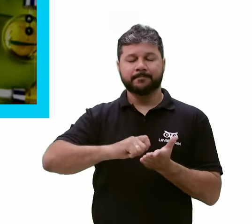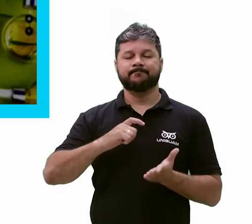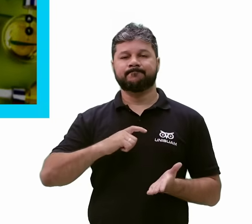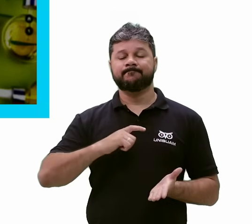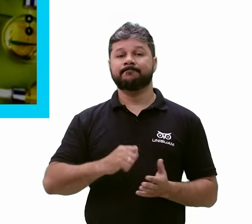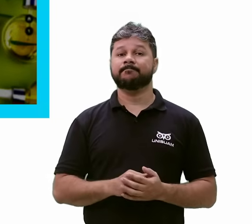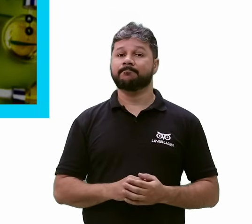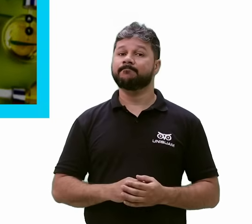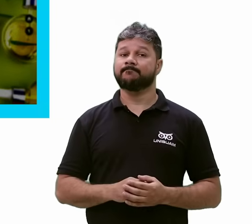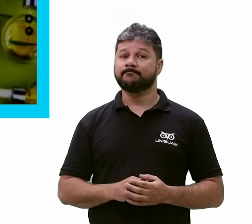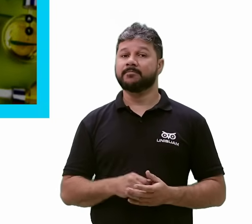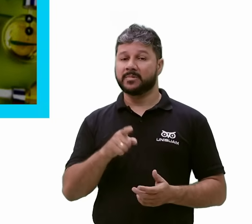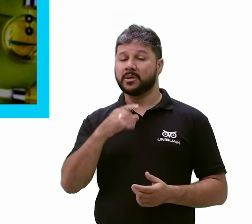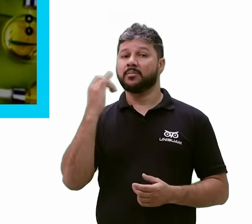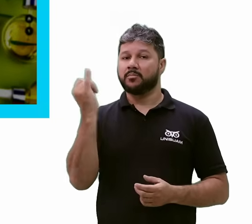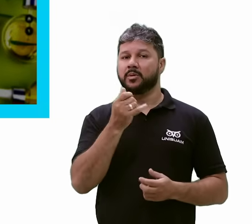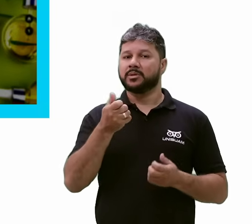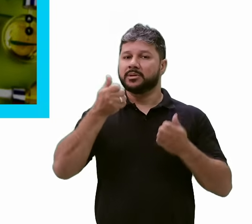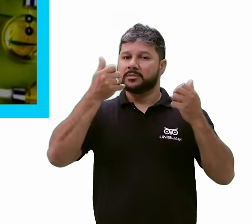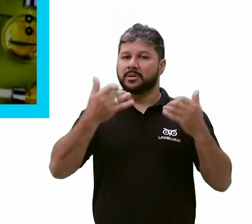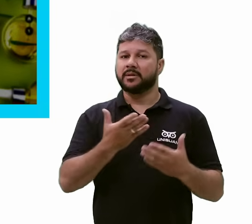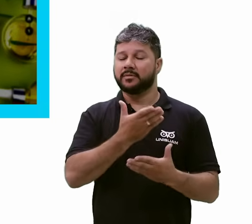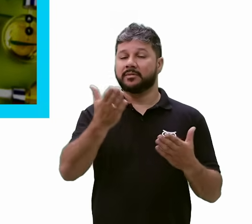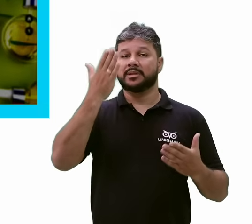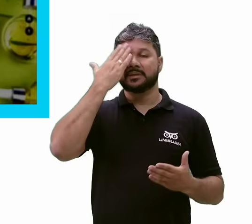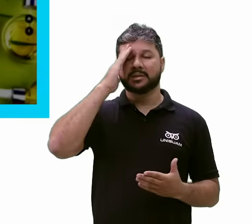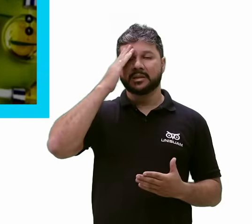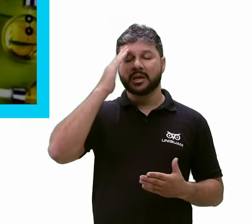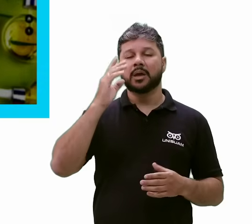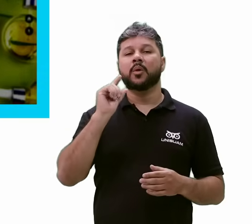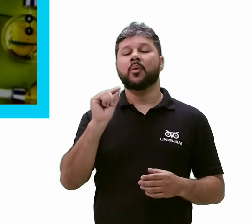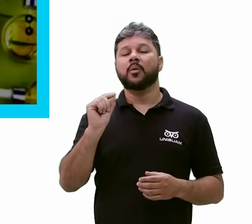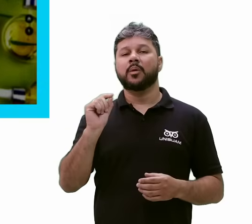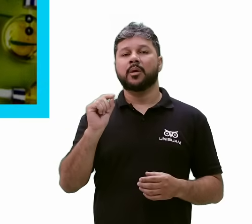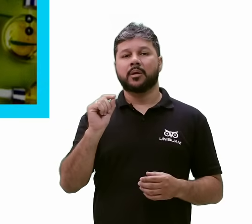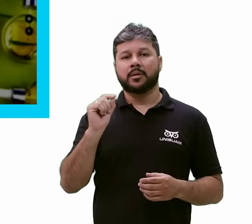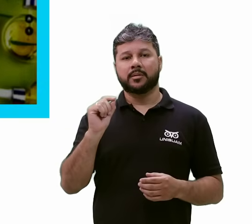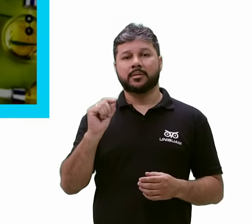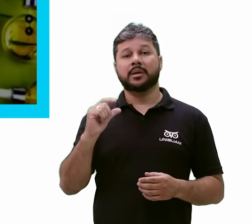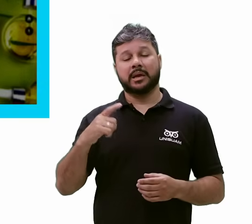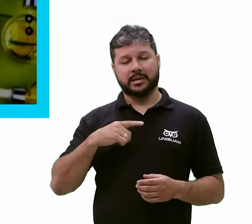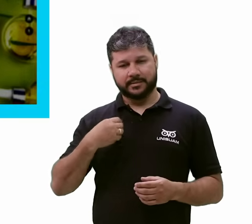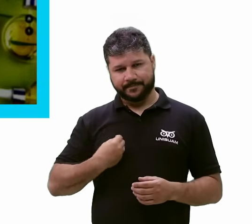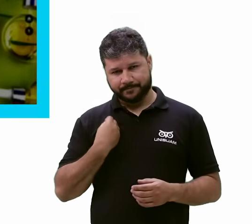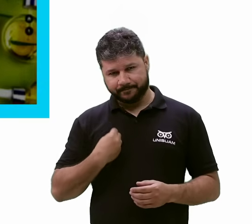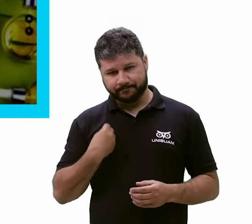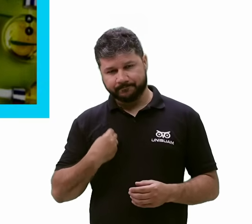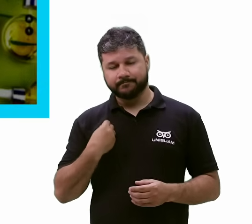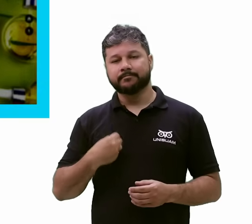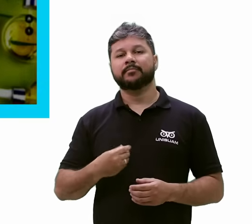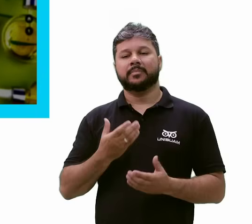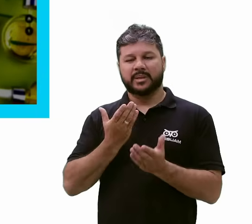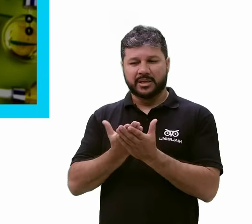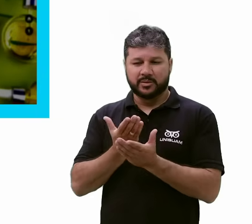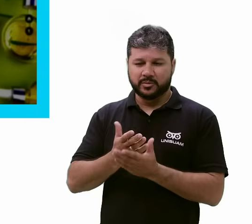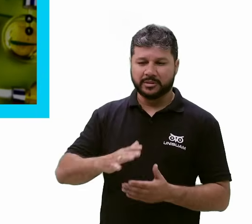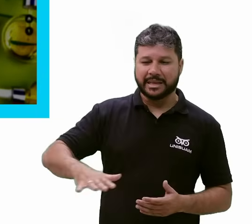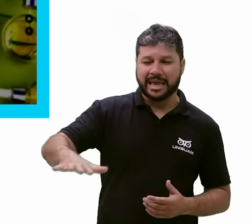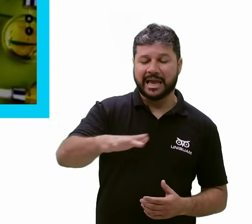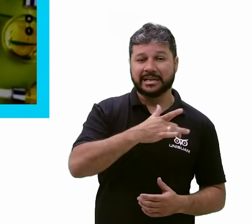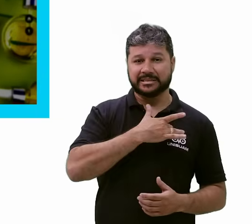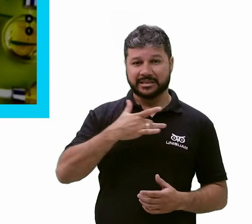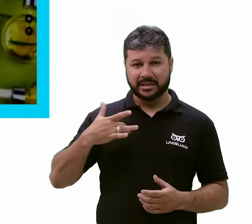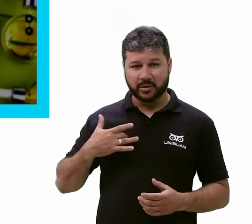tá? Então, isso é muito importante falar para vocês entenderem que existe uma